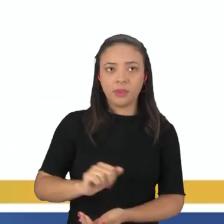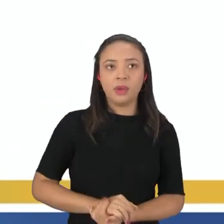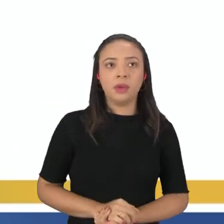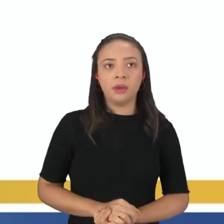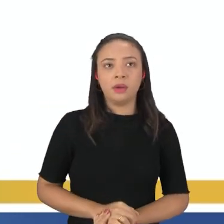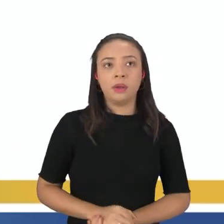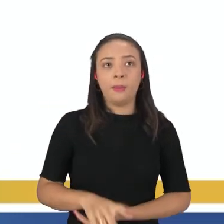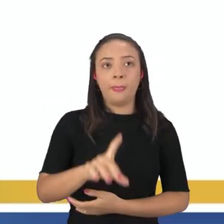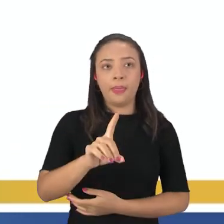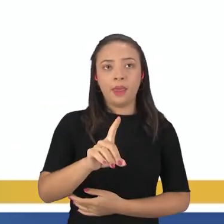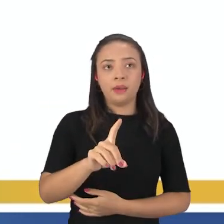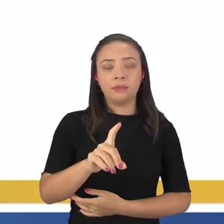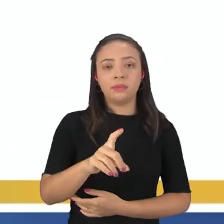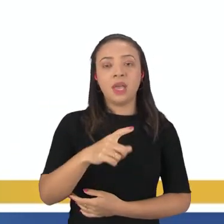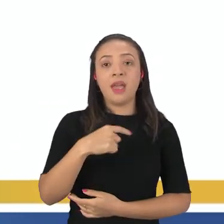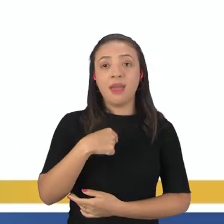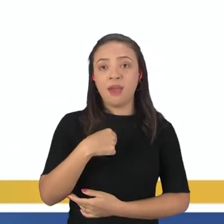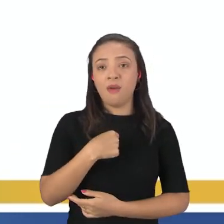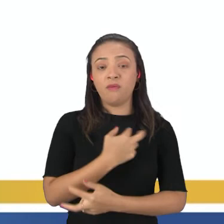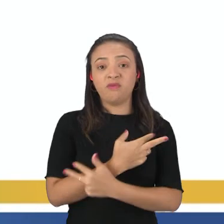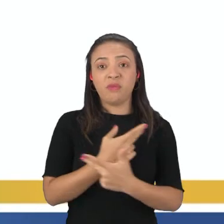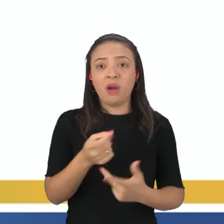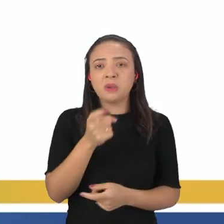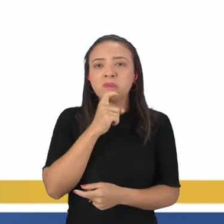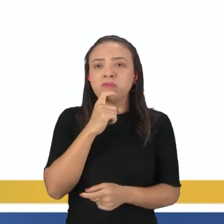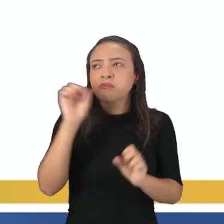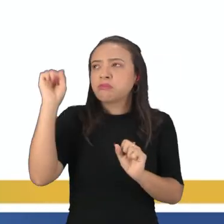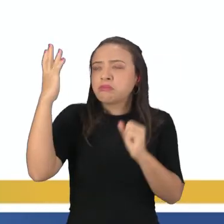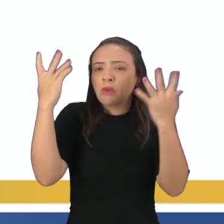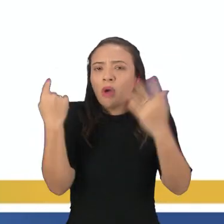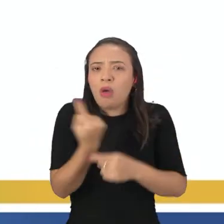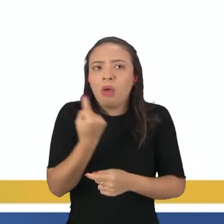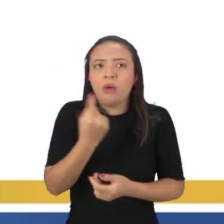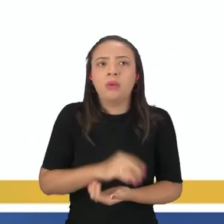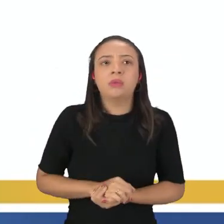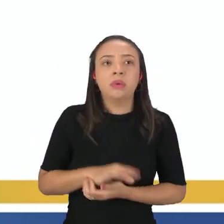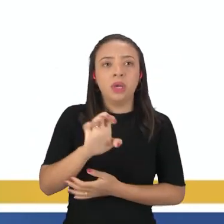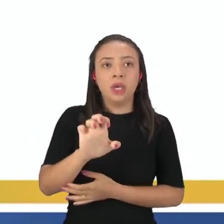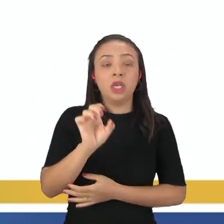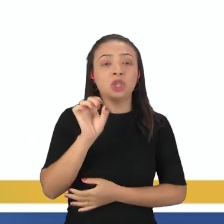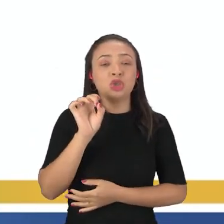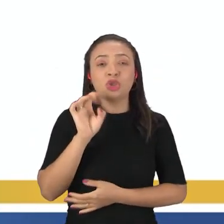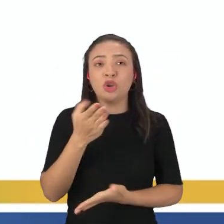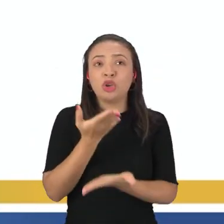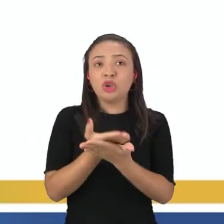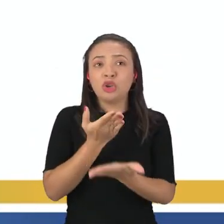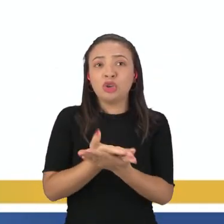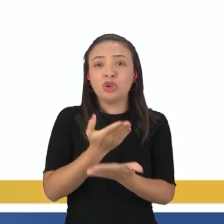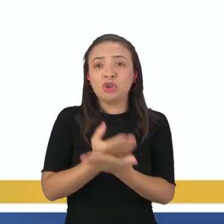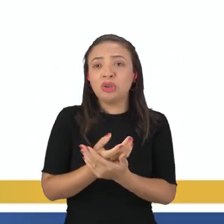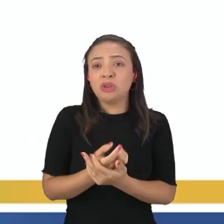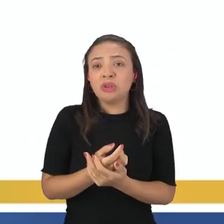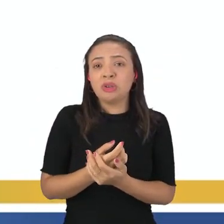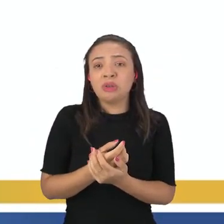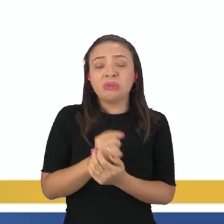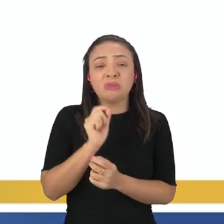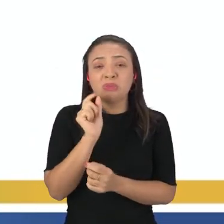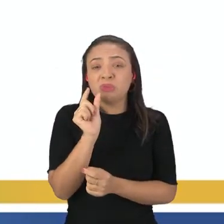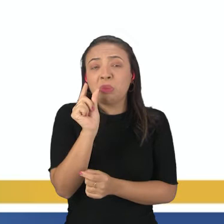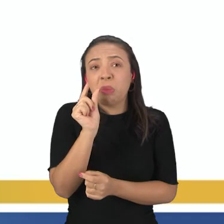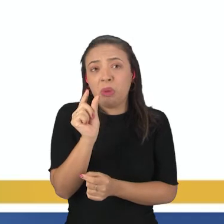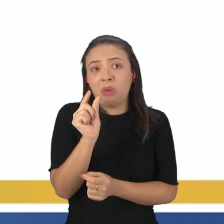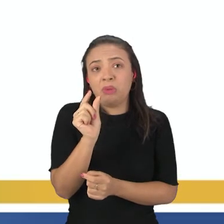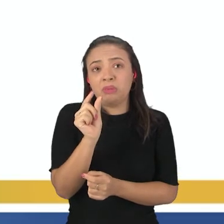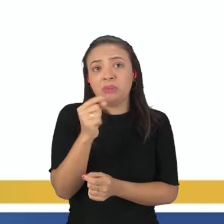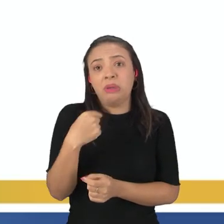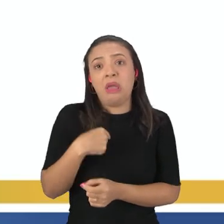muito inverno só. E. Só estudei o elementar, o que me deixa meio apreensivo.